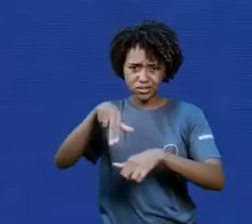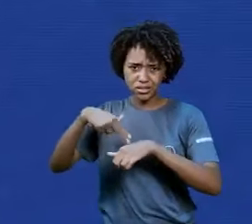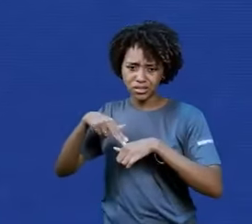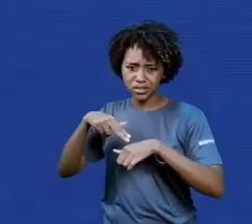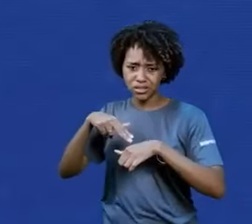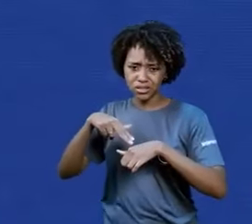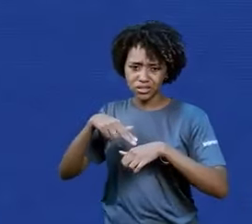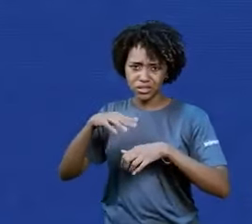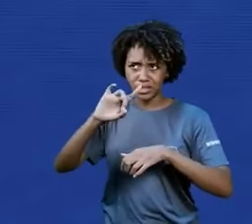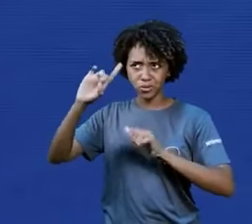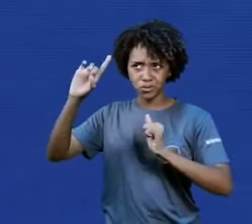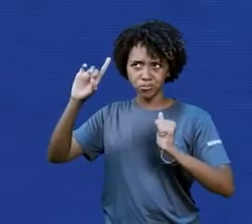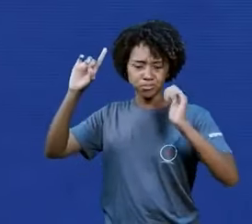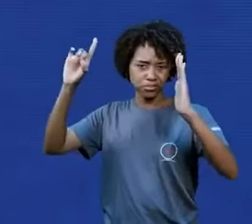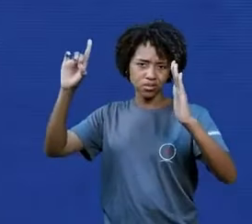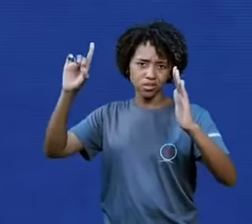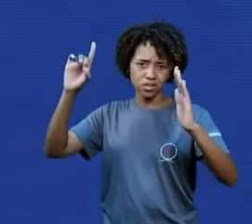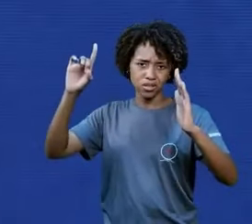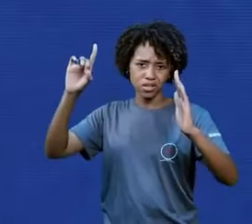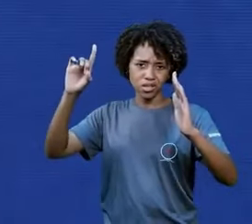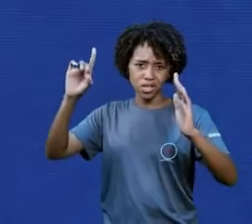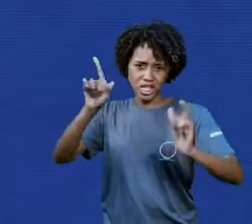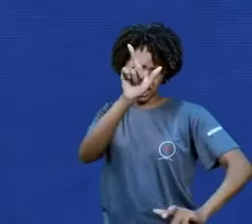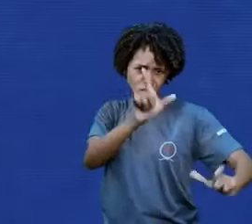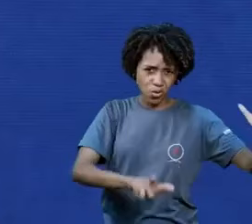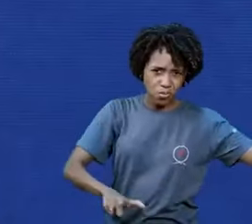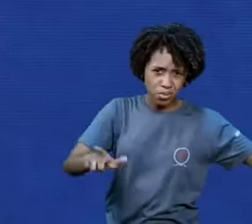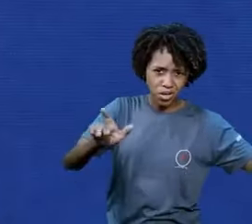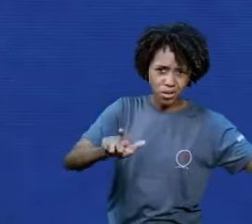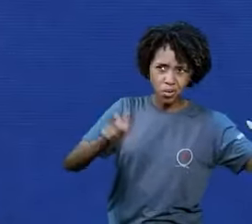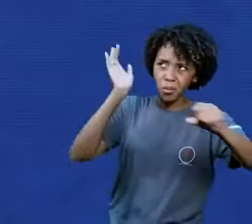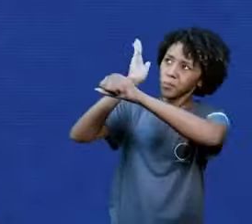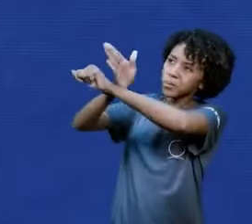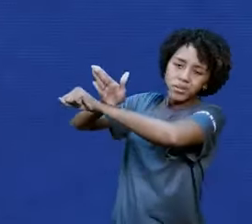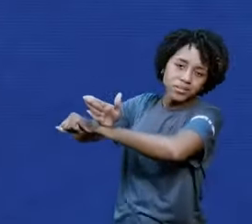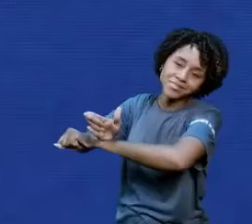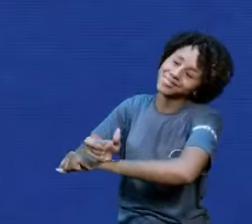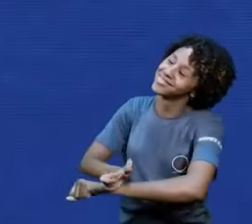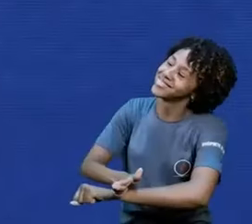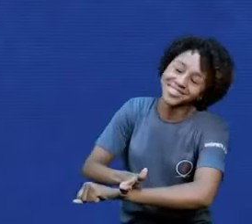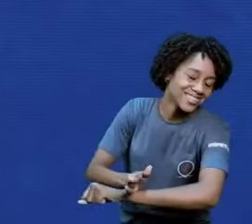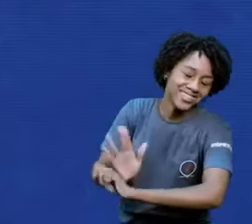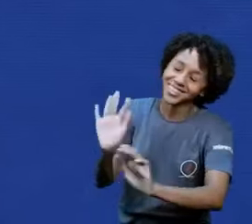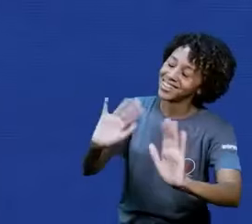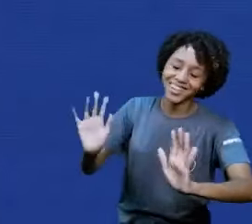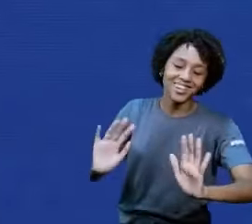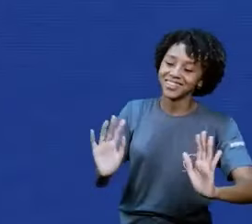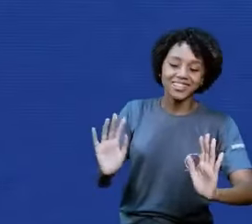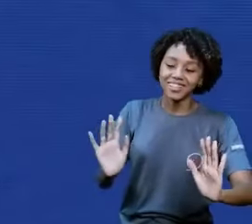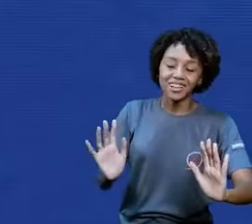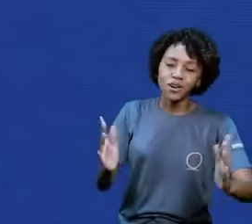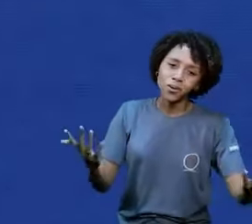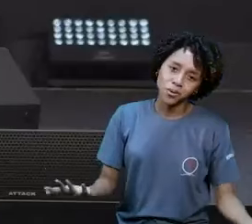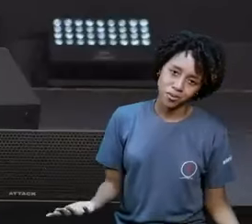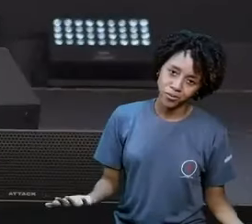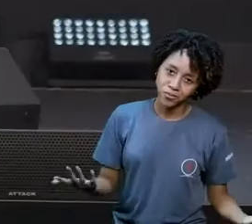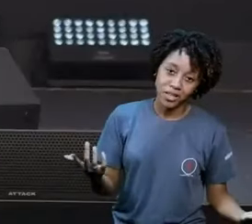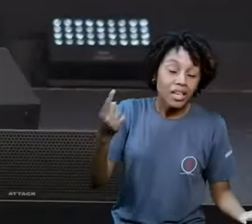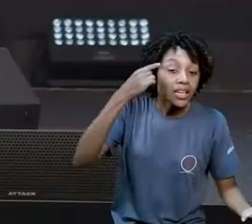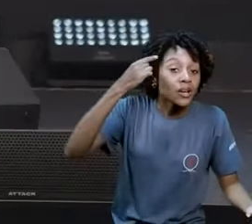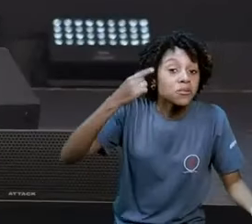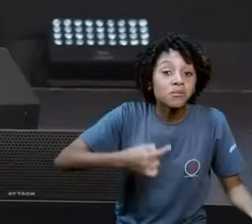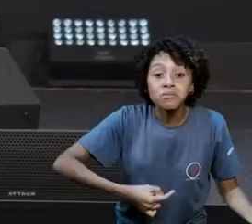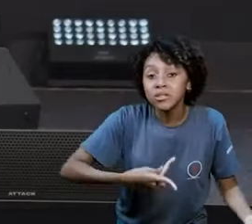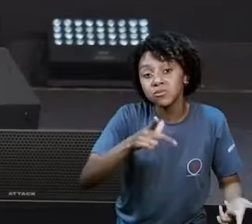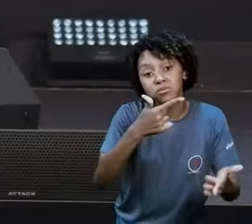ninguém que te possa resistir ô querido Ô meu amado eu não sei qual é